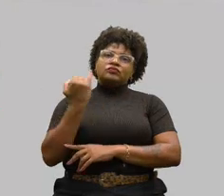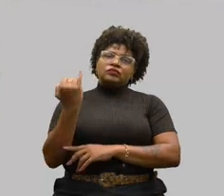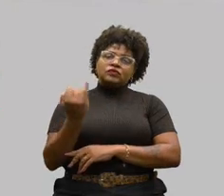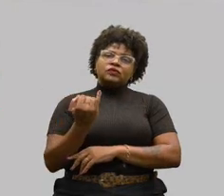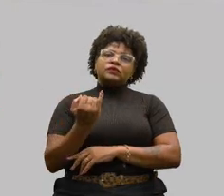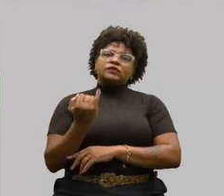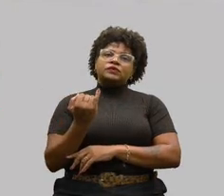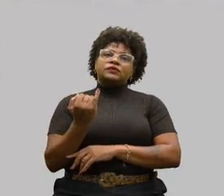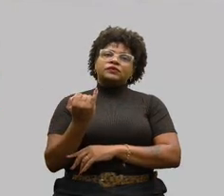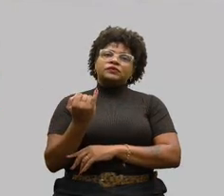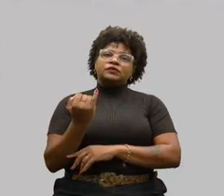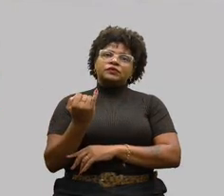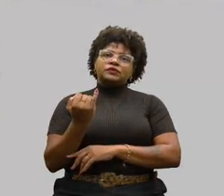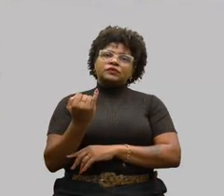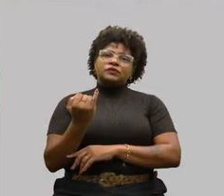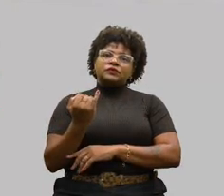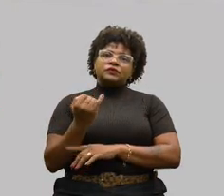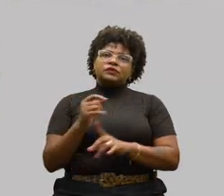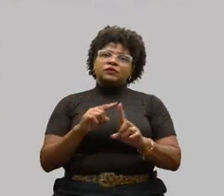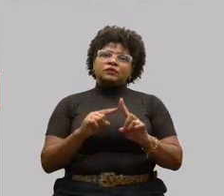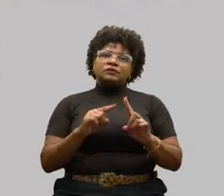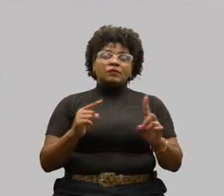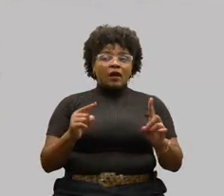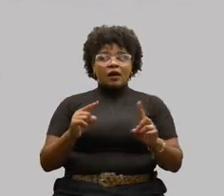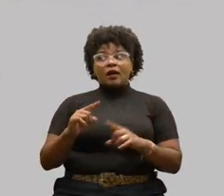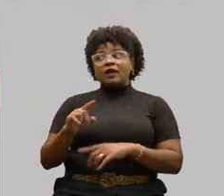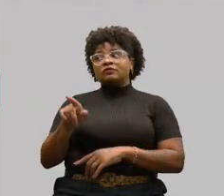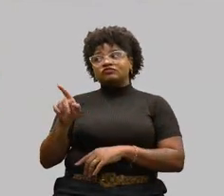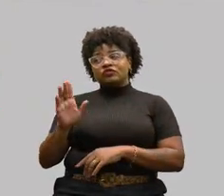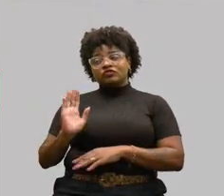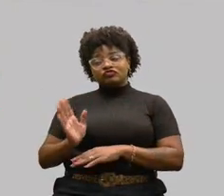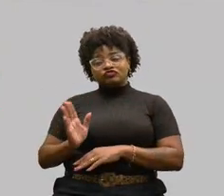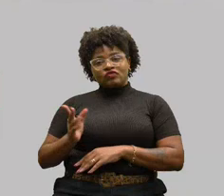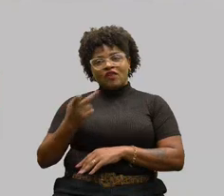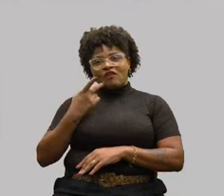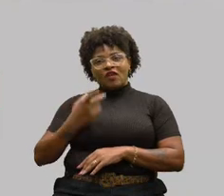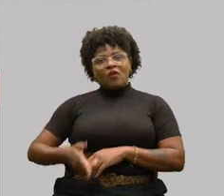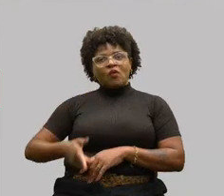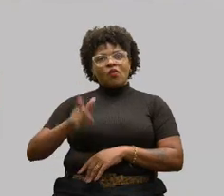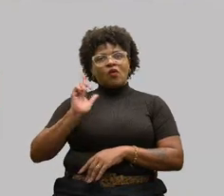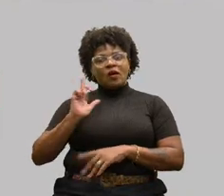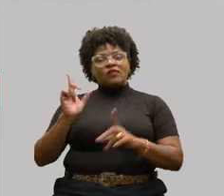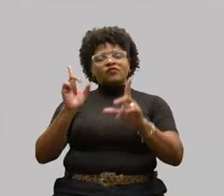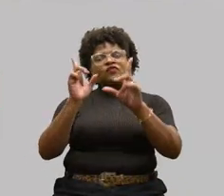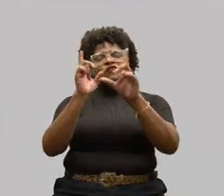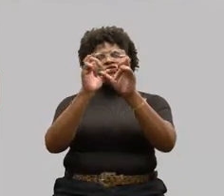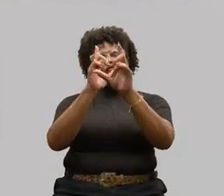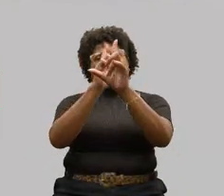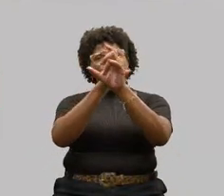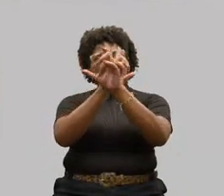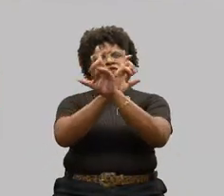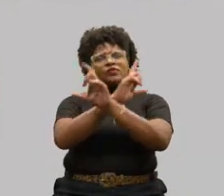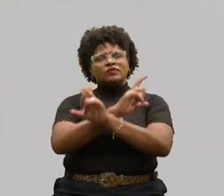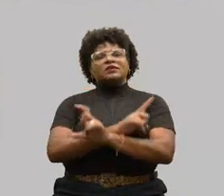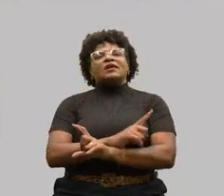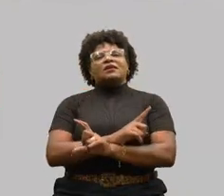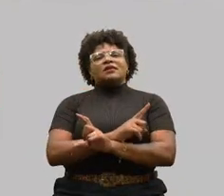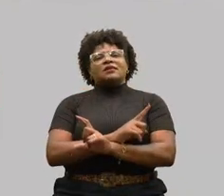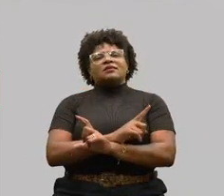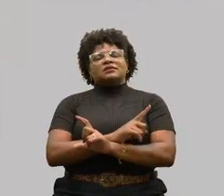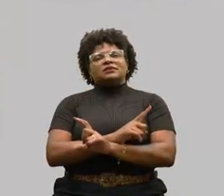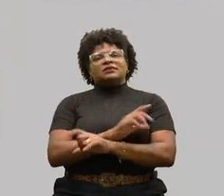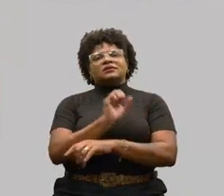aí como a você mesmo colocou né ainda muitas dificuldades muitos desafios